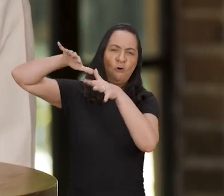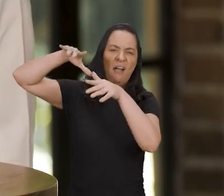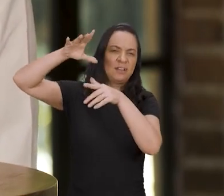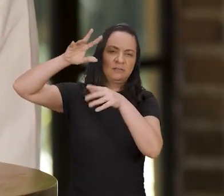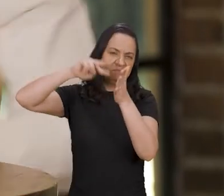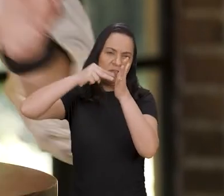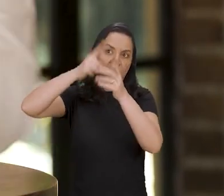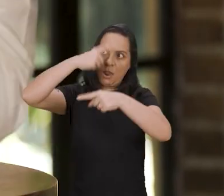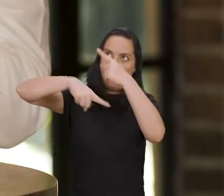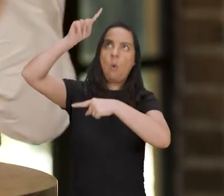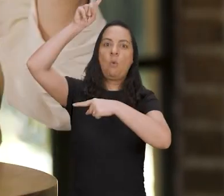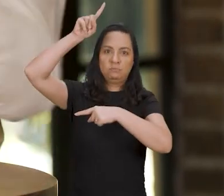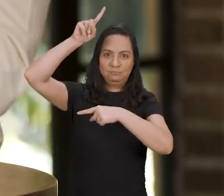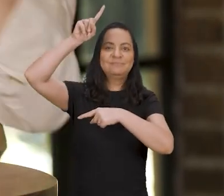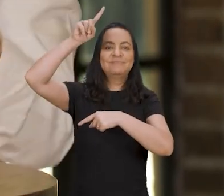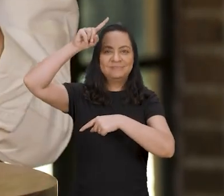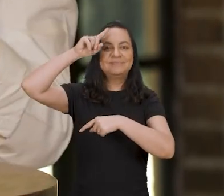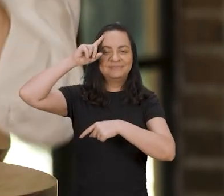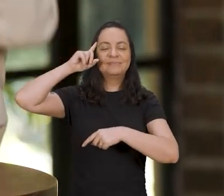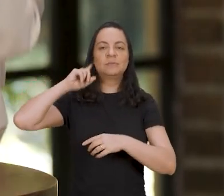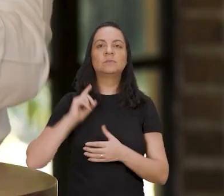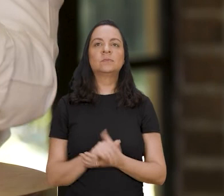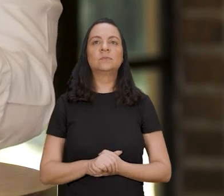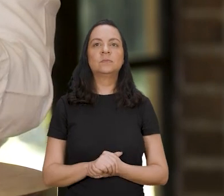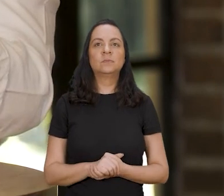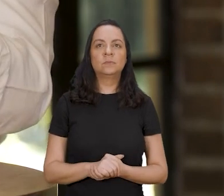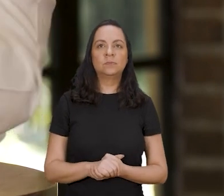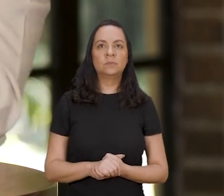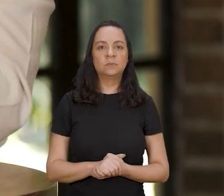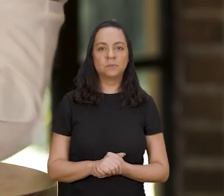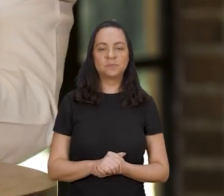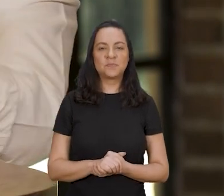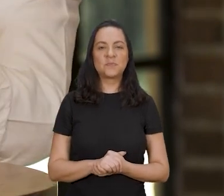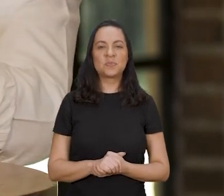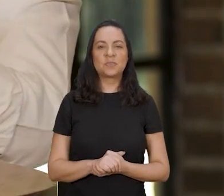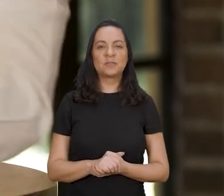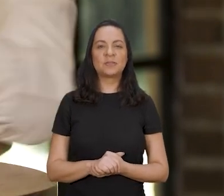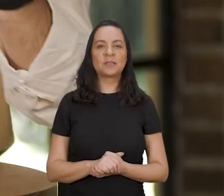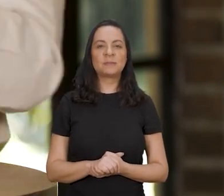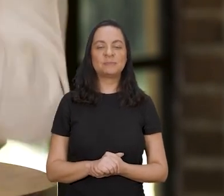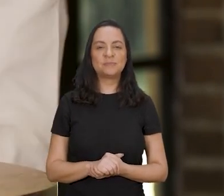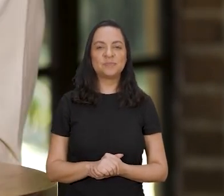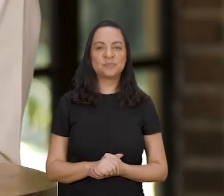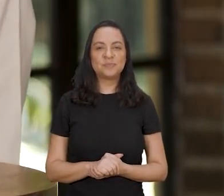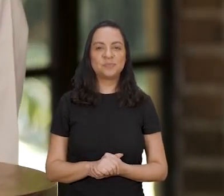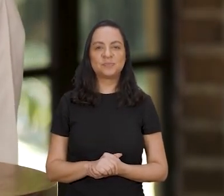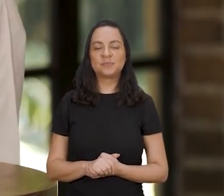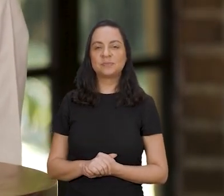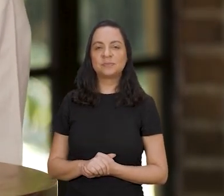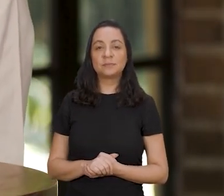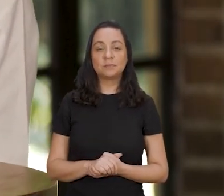Aprendam a voar. É nessa sequência, vocês não podem inverter. Aqui, as ordens dos fatores alteram o